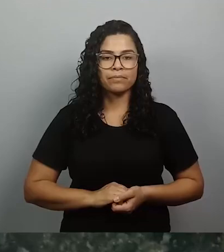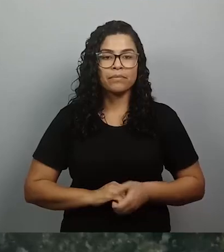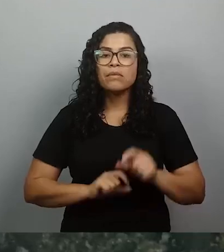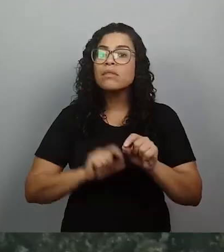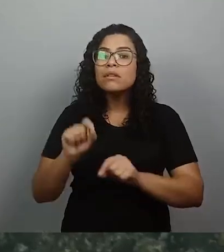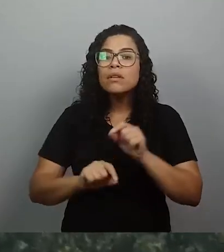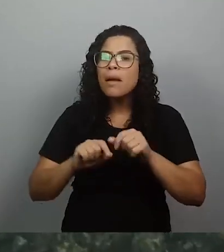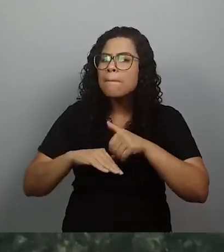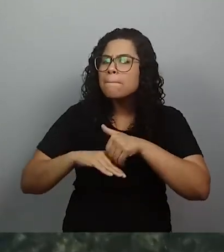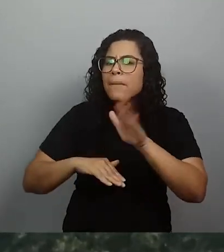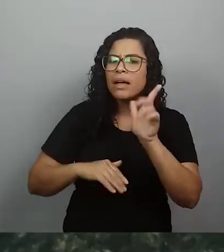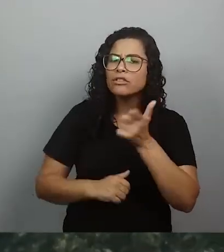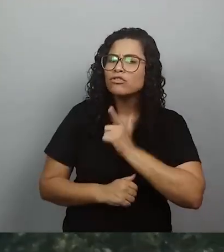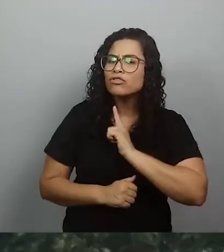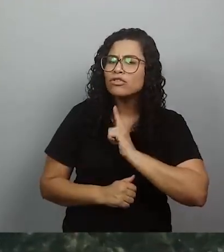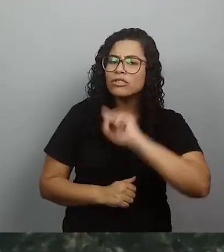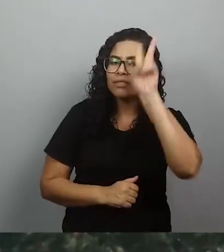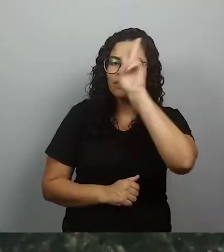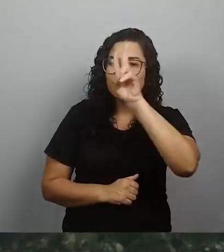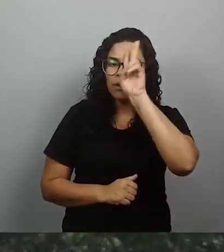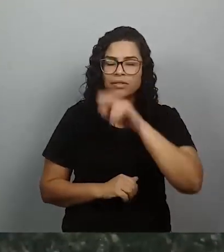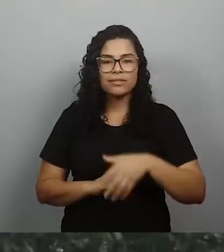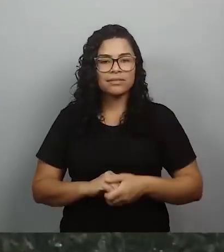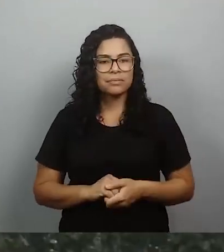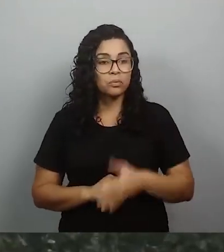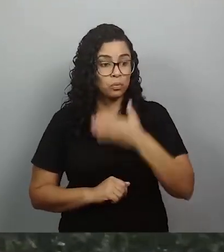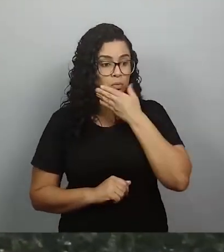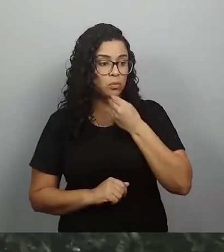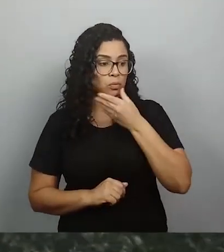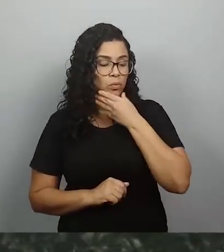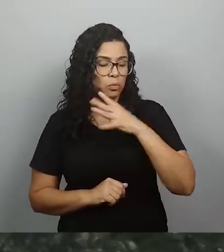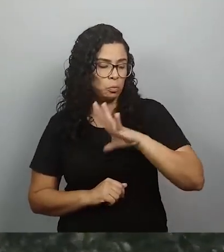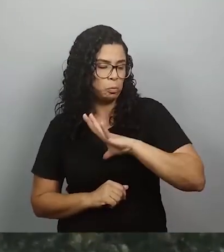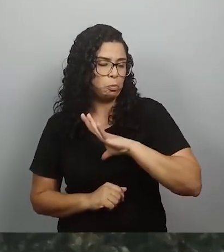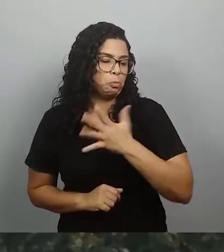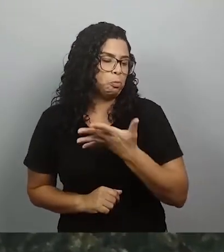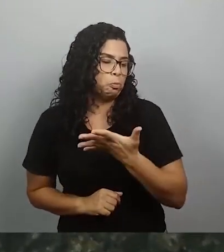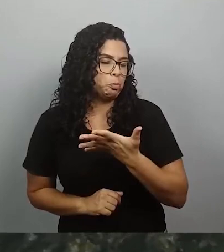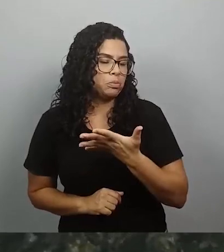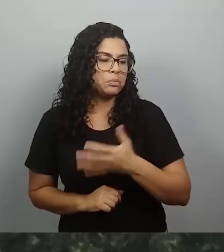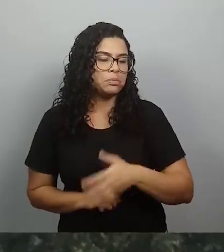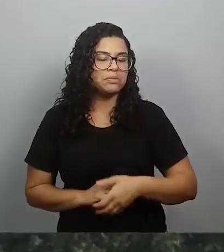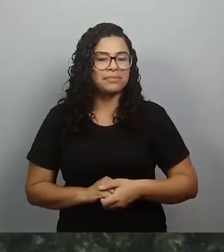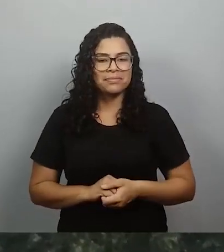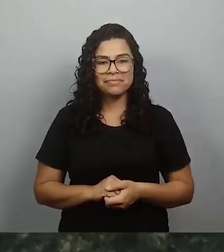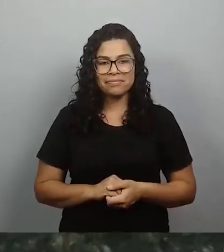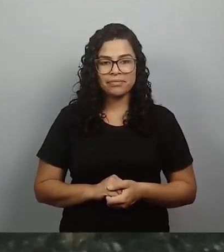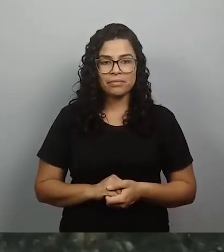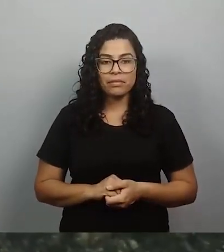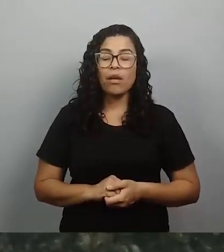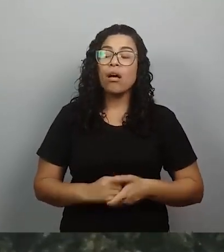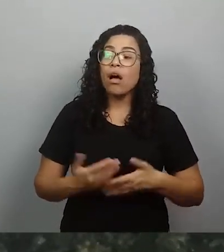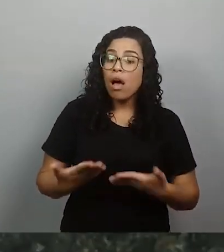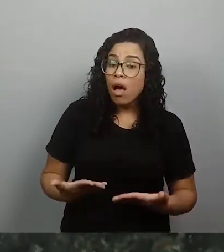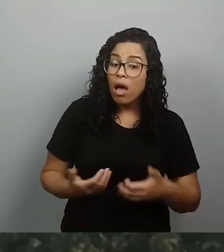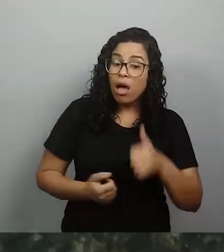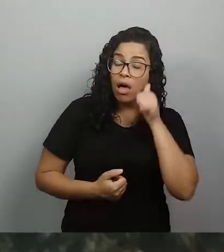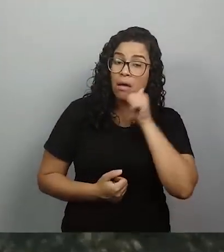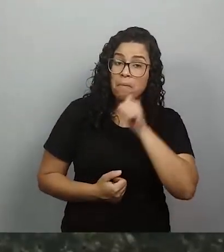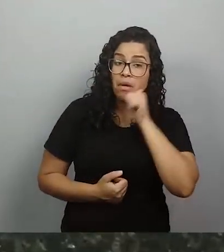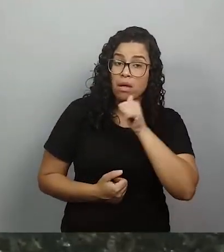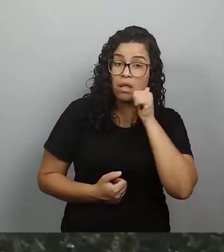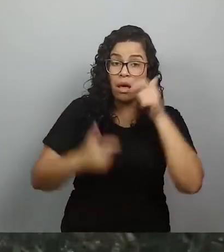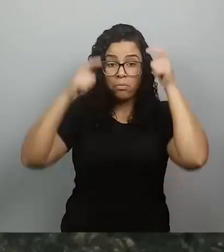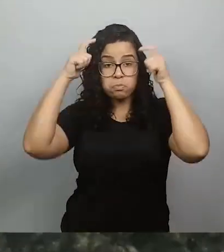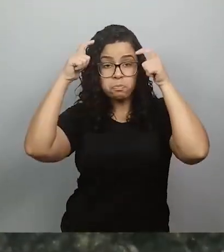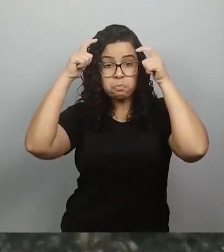fresca. E quem mais, Arthur, tinha na história? O cavaleiro valente foi buscar o tesouro. Ah, era uma vez uma princesa muito